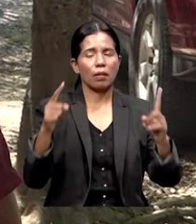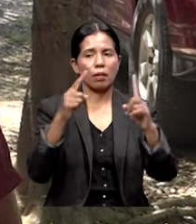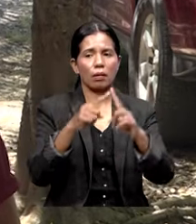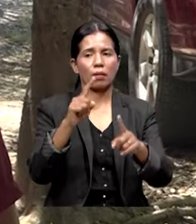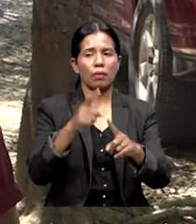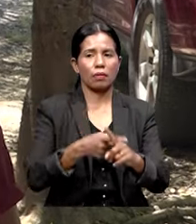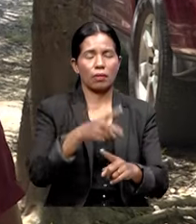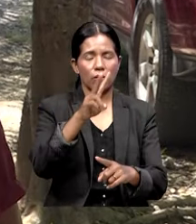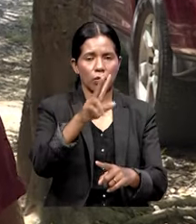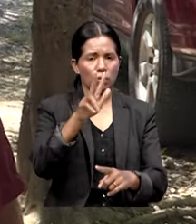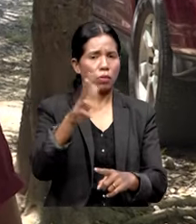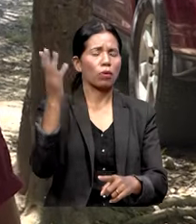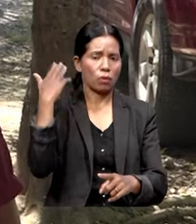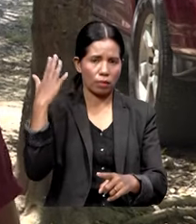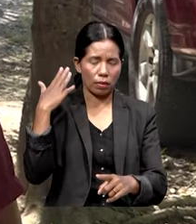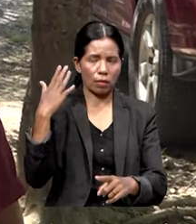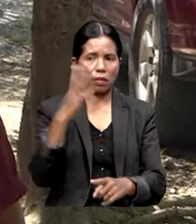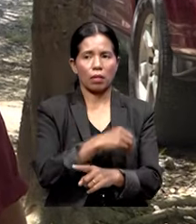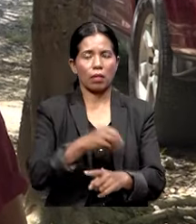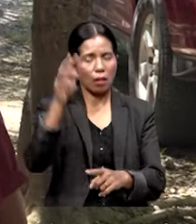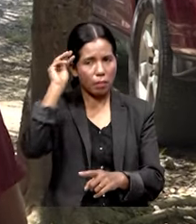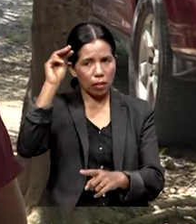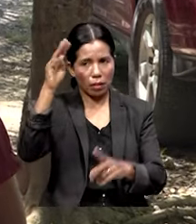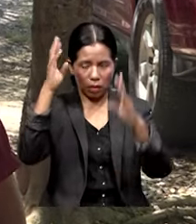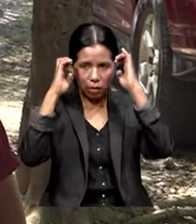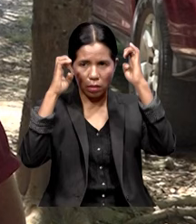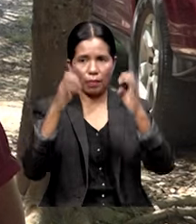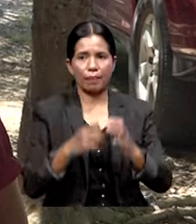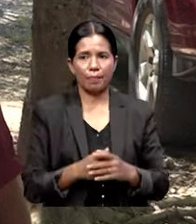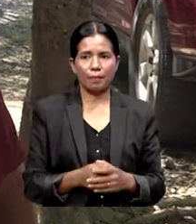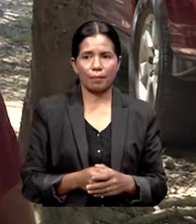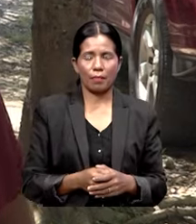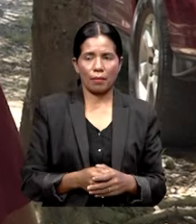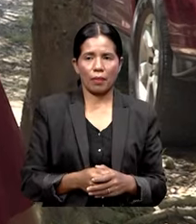fulan rua, fulan tolo kutuba, ia de Ministério da Educação, e